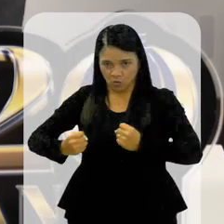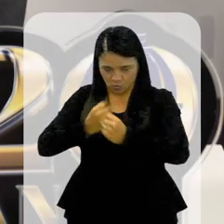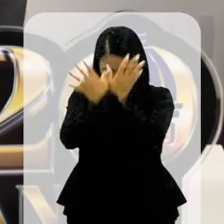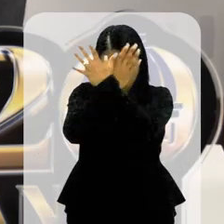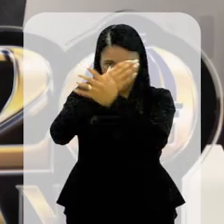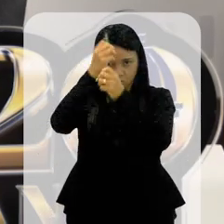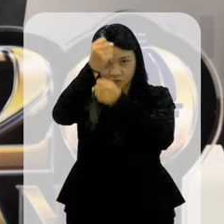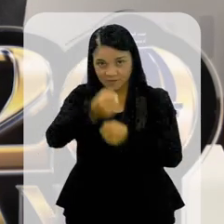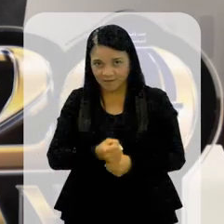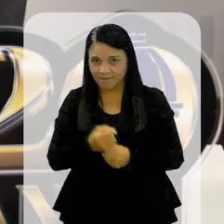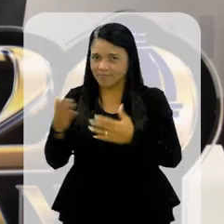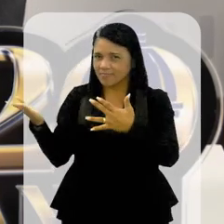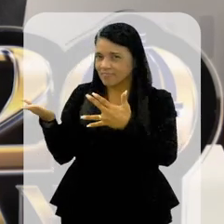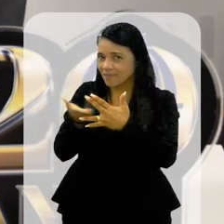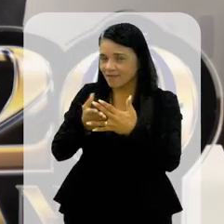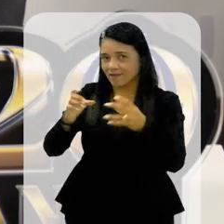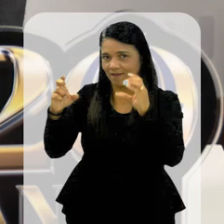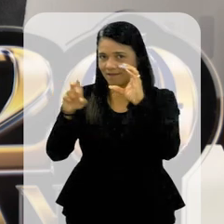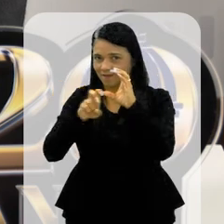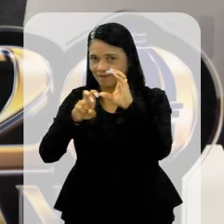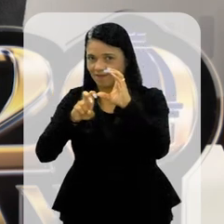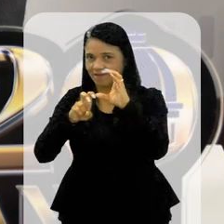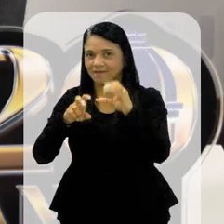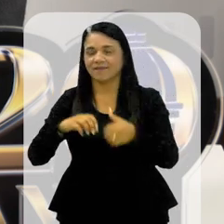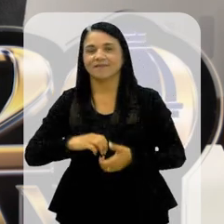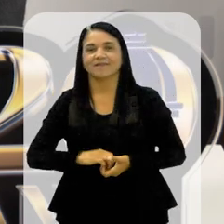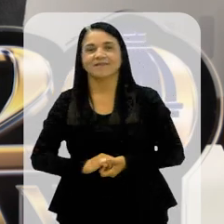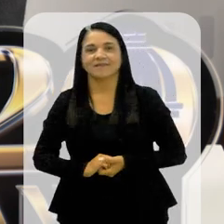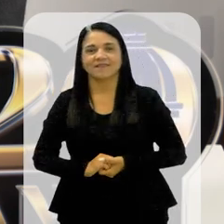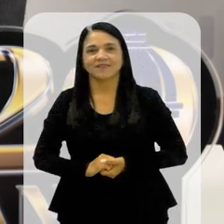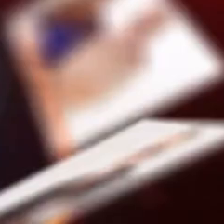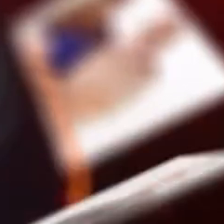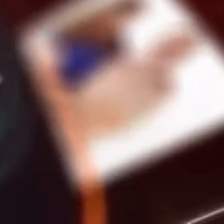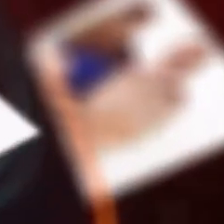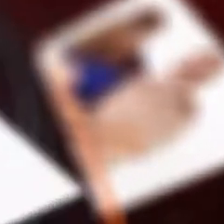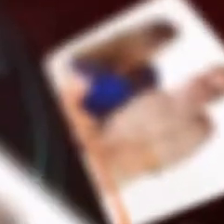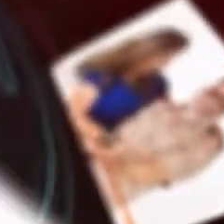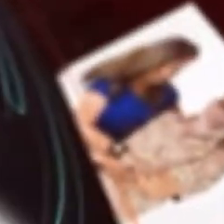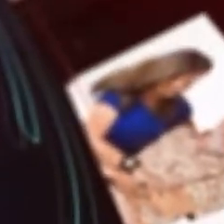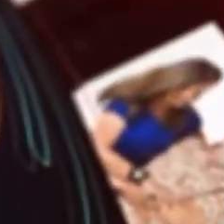agora vamos fazer um intervalo aqui no nosso Quintas com Quintais.